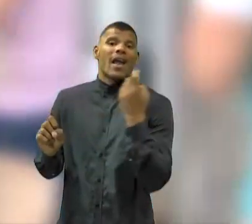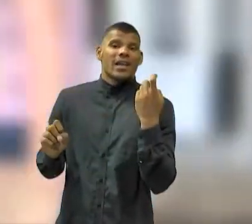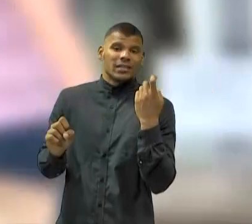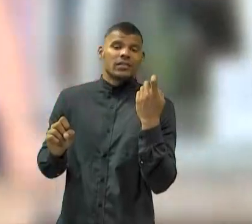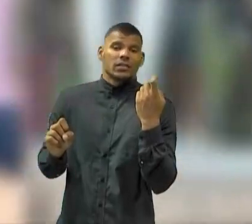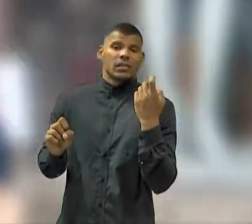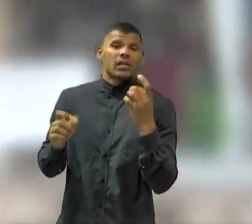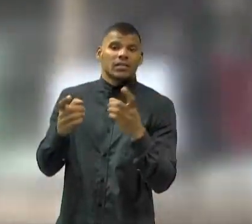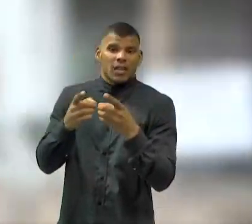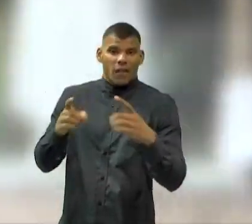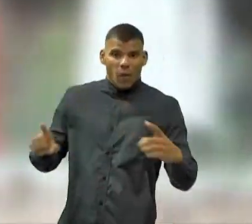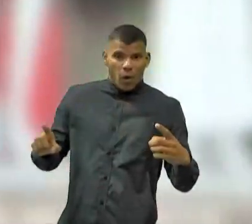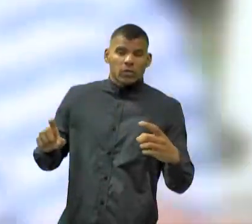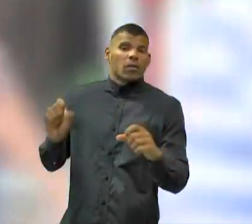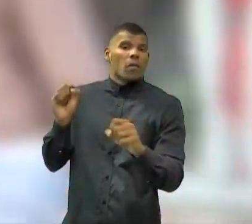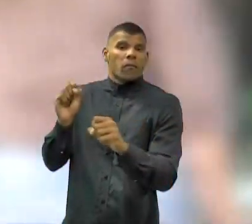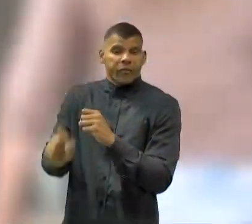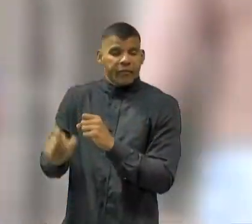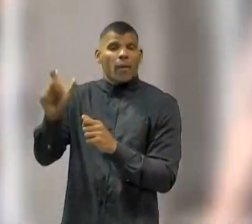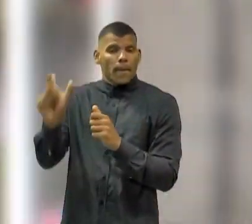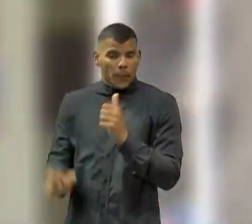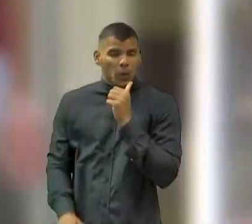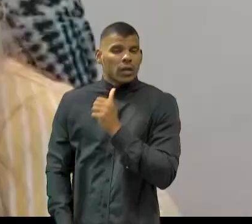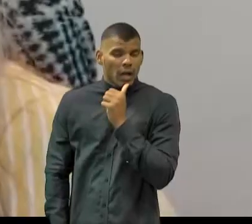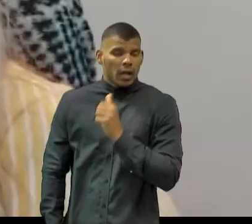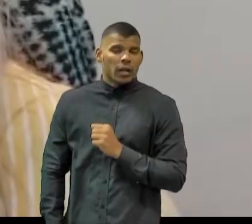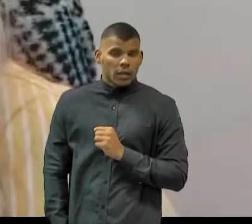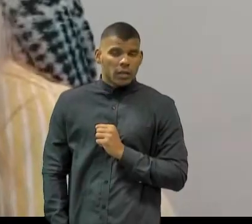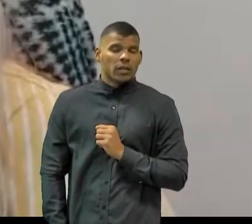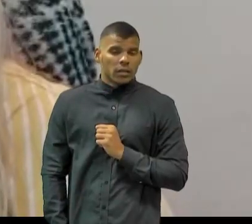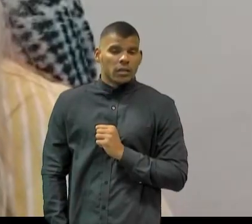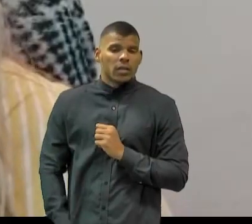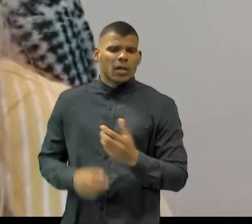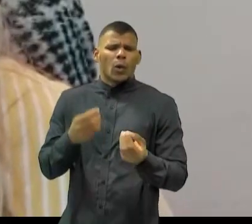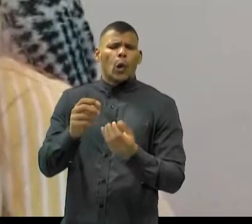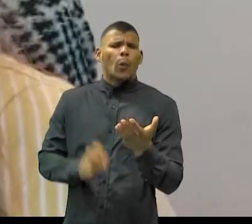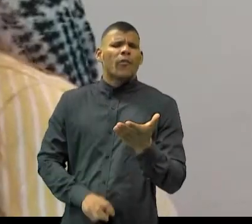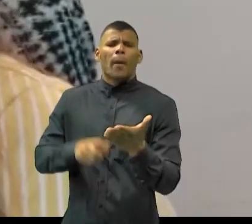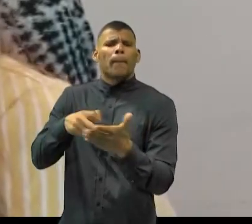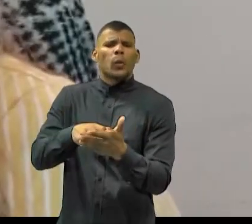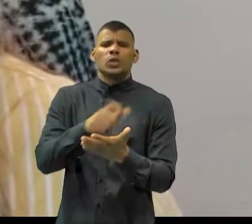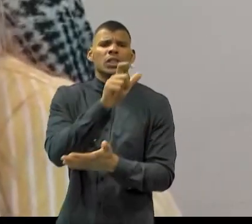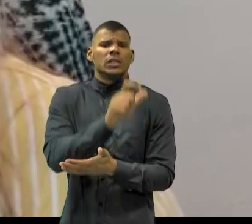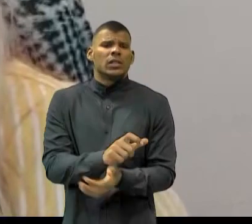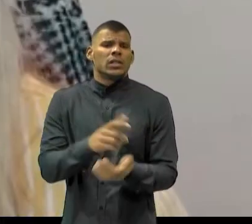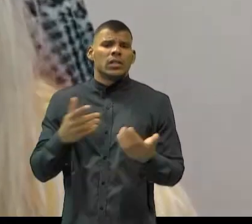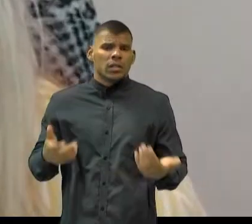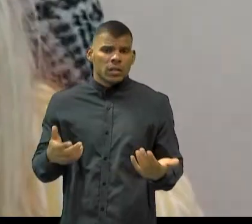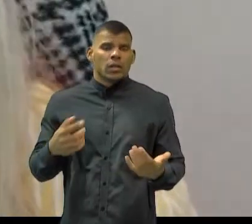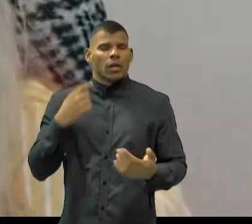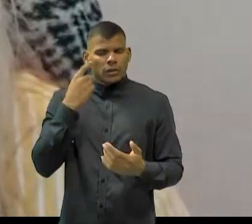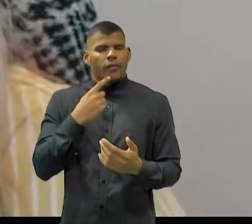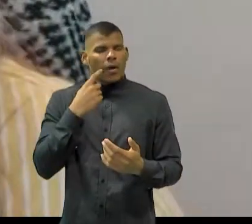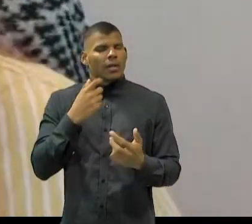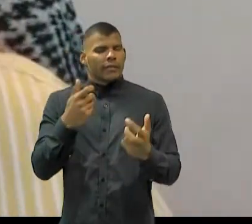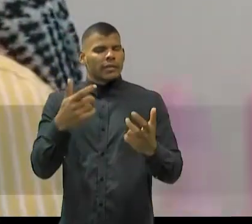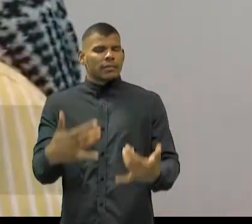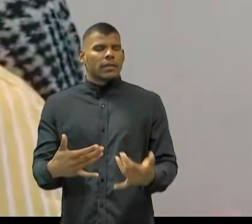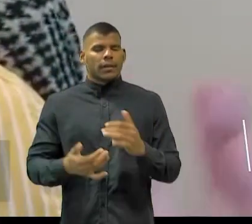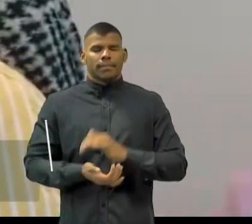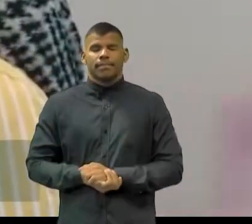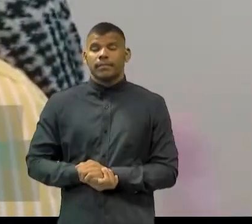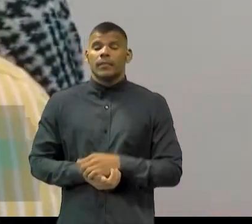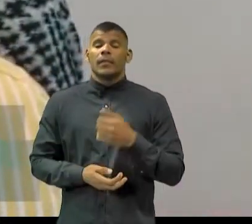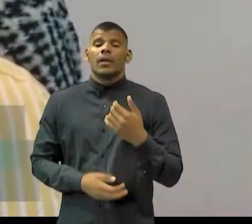se enquadra pode ser essencial para punir o agressor. É o que explica esta advogada. Exemplos clássicos que